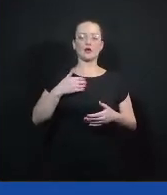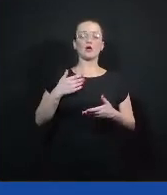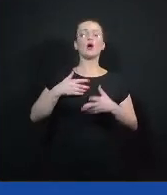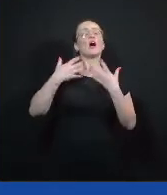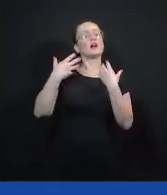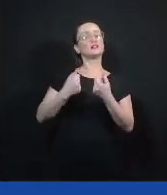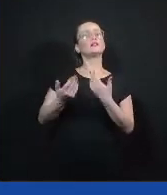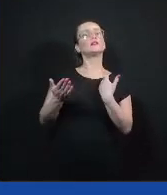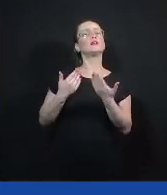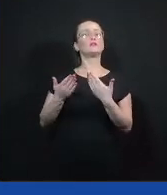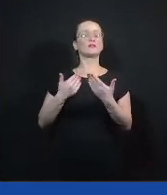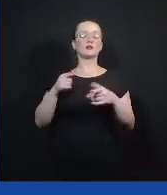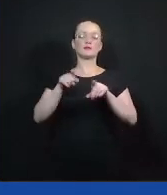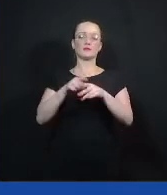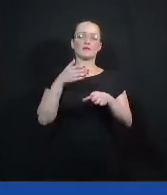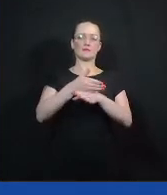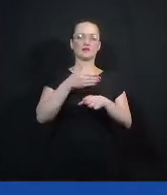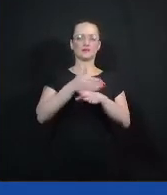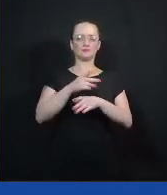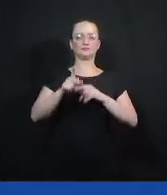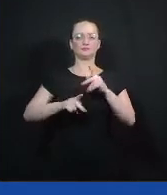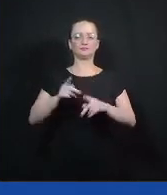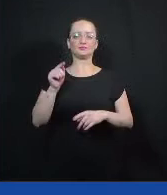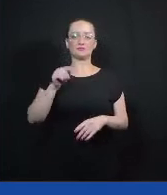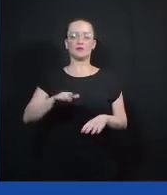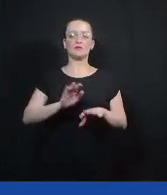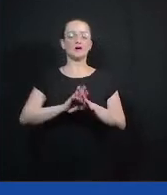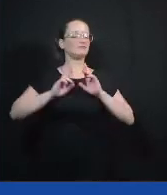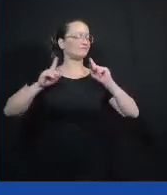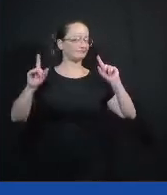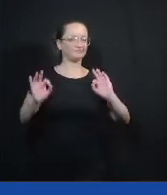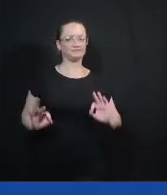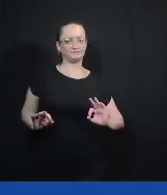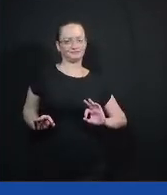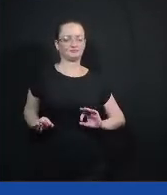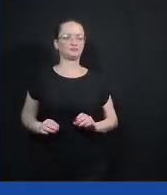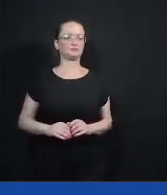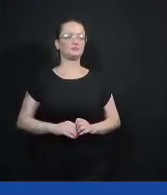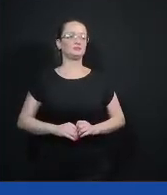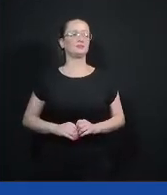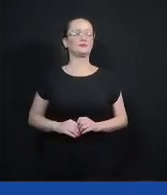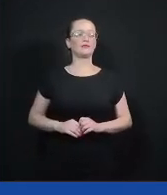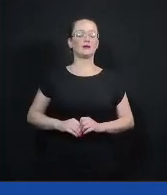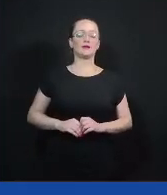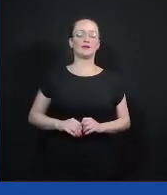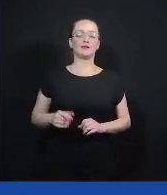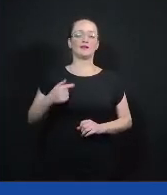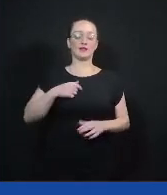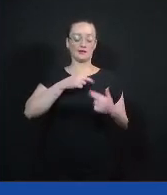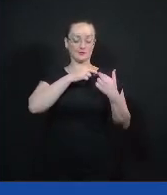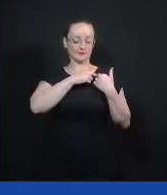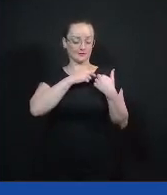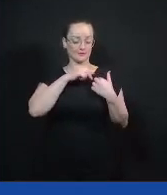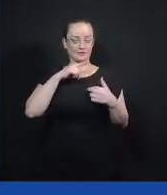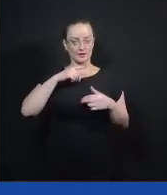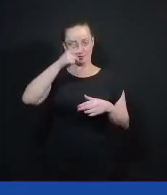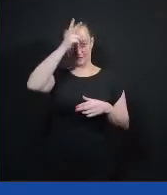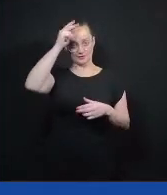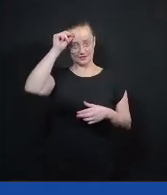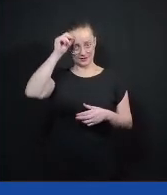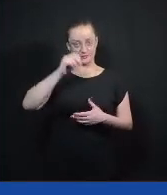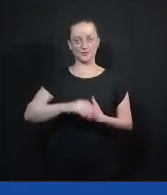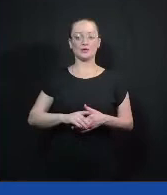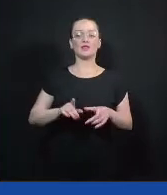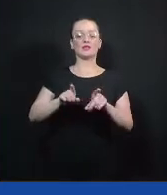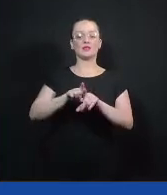diálogo, né, e à participação popular, isso pode fazer muita diferença, considerando as responsabilidades que o município tem e